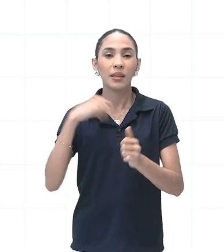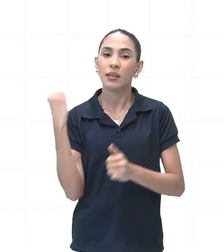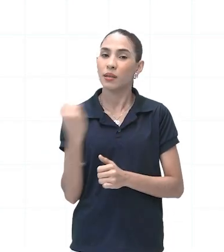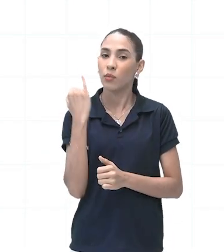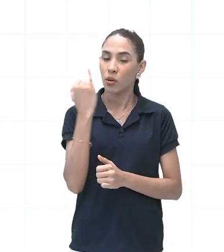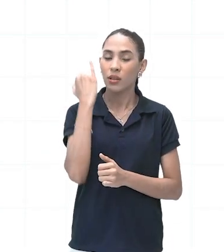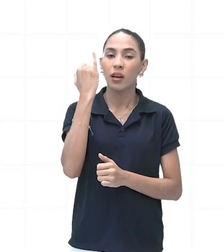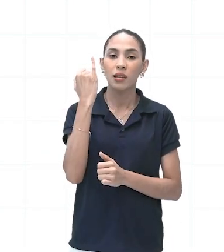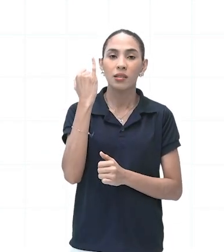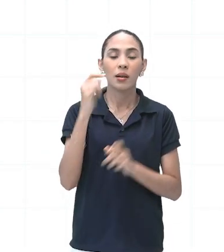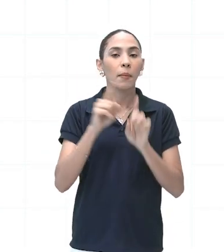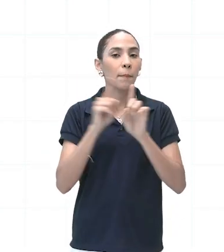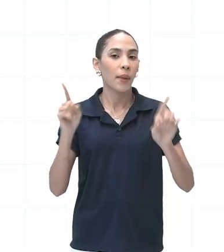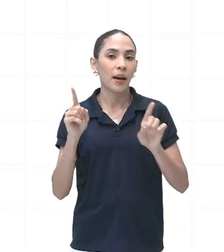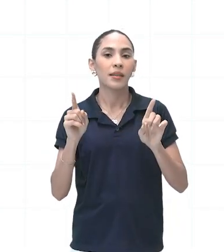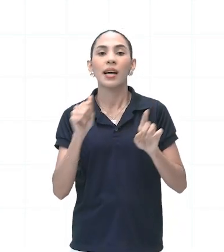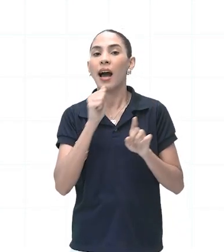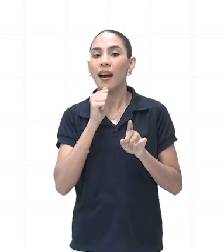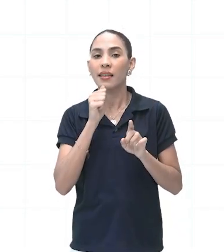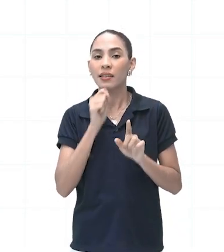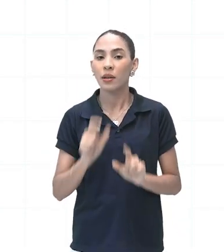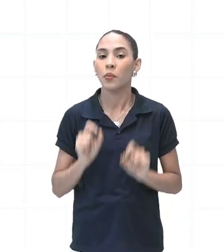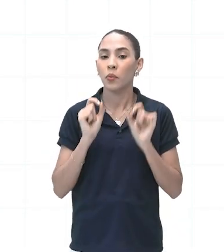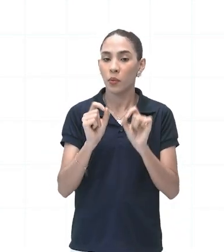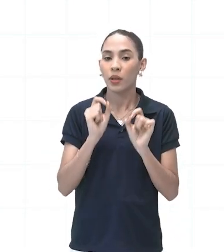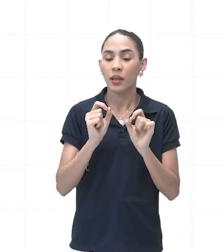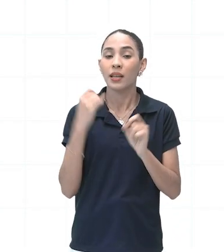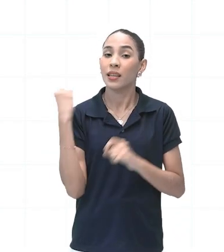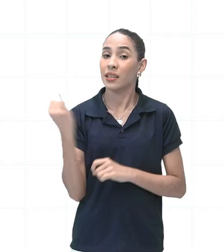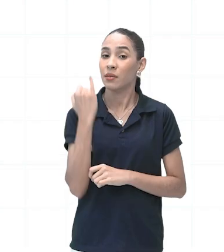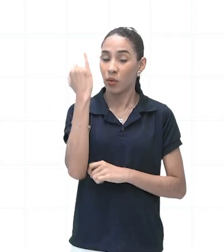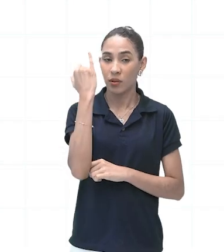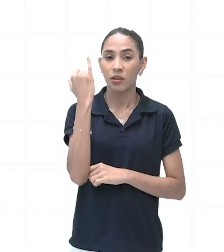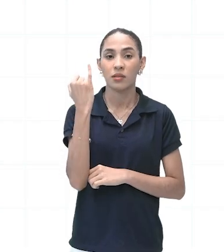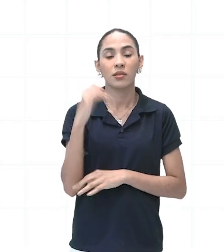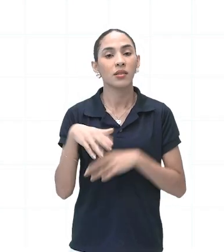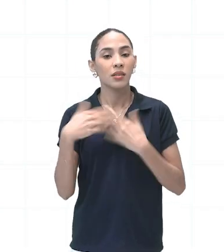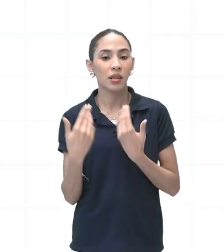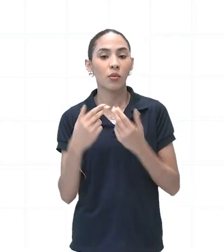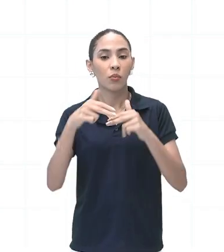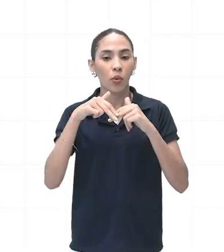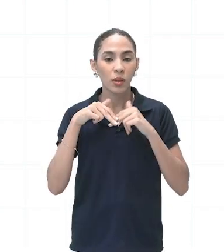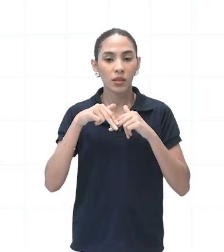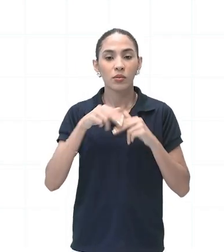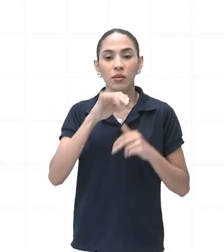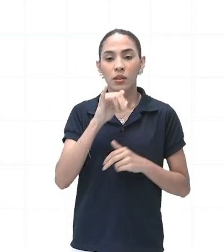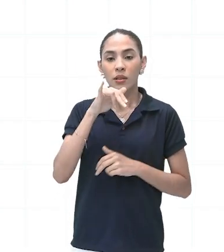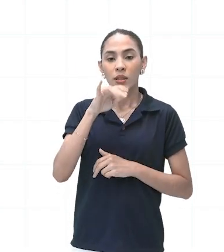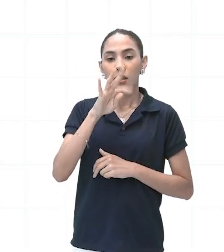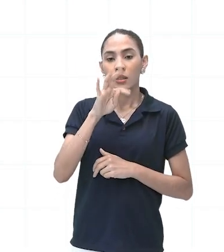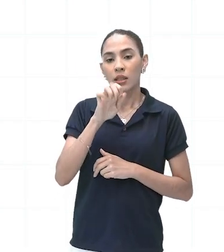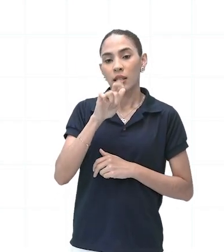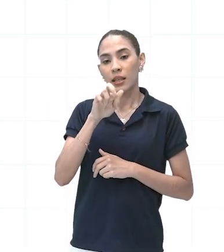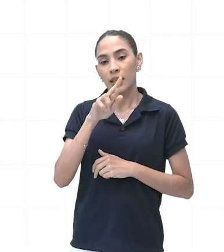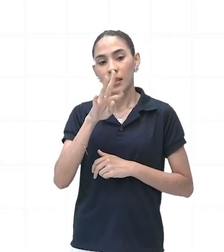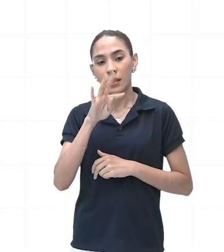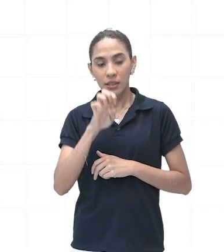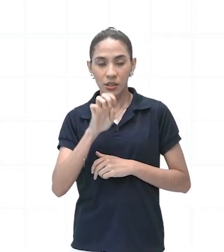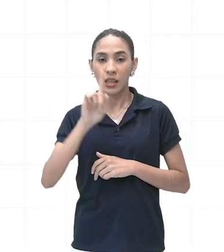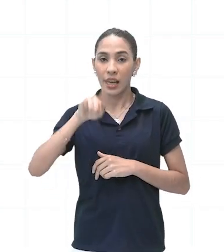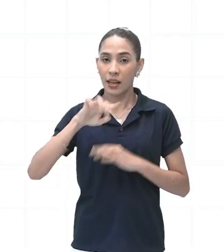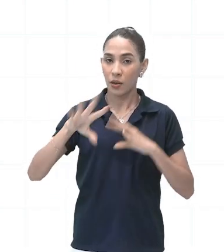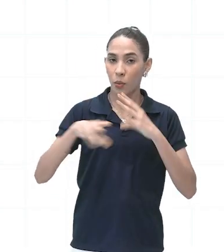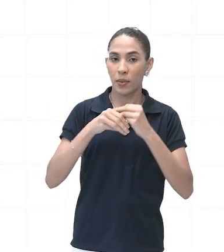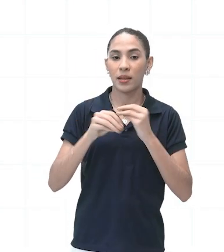importância secundária, mas ainda extremamente importante, né? Então, são chamados de integrantes, porque eles servem para completar, tá